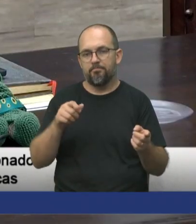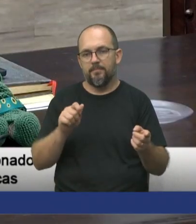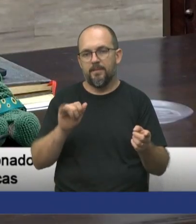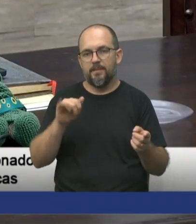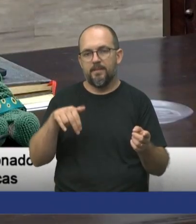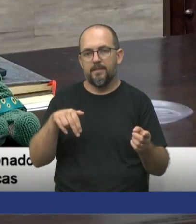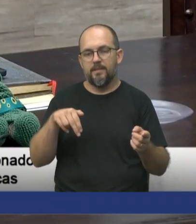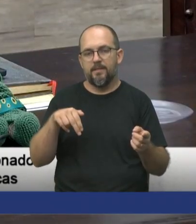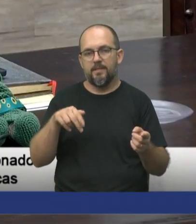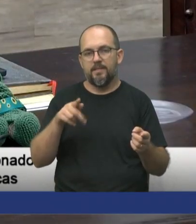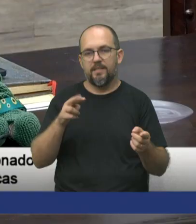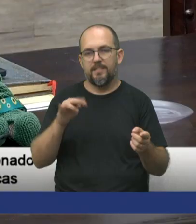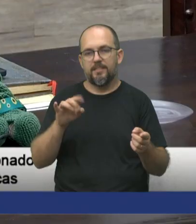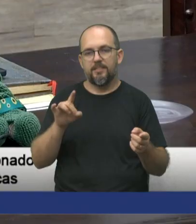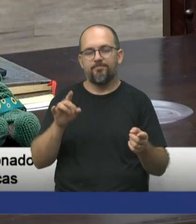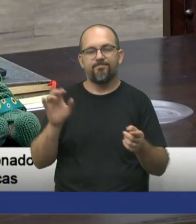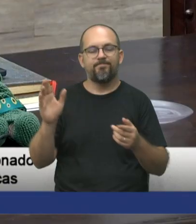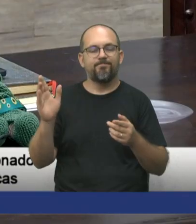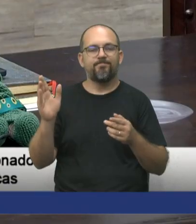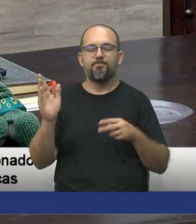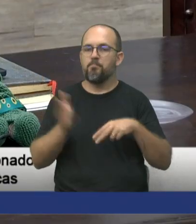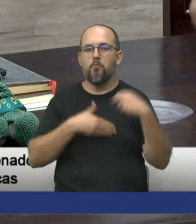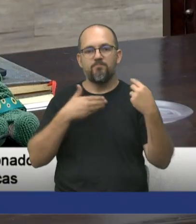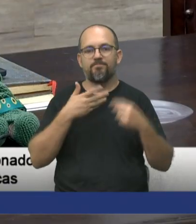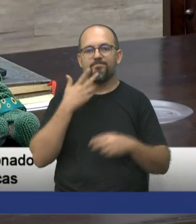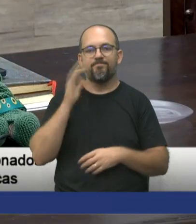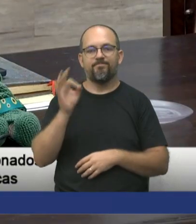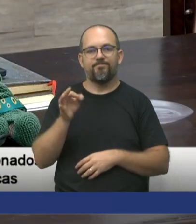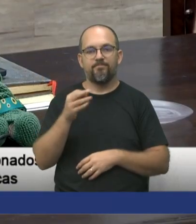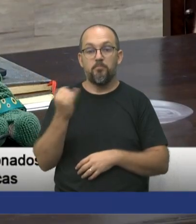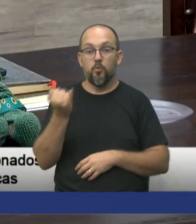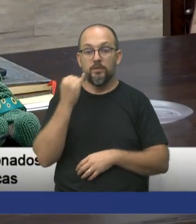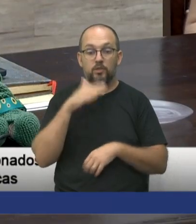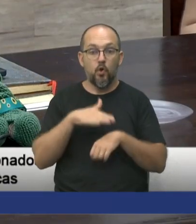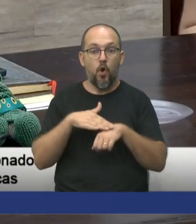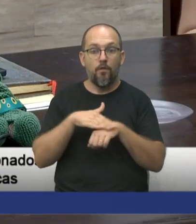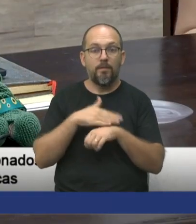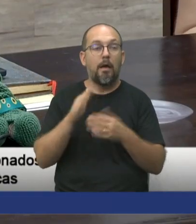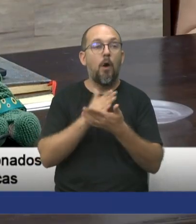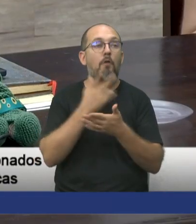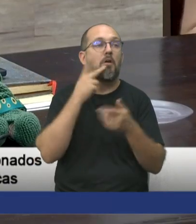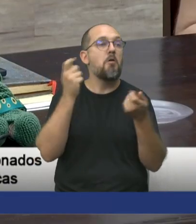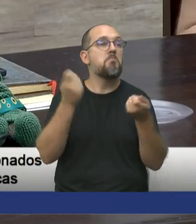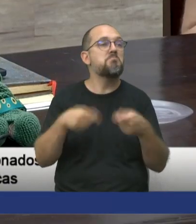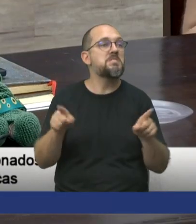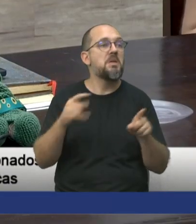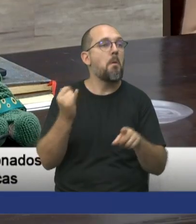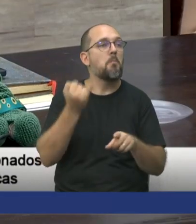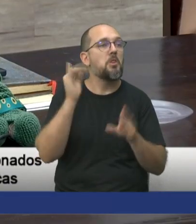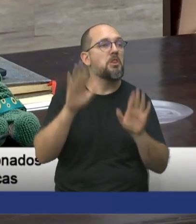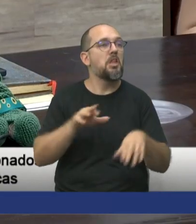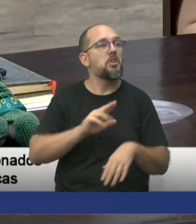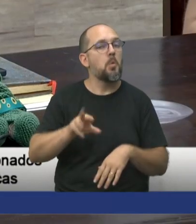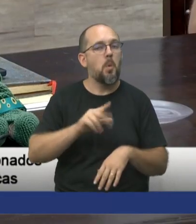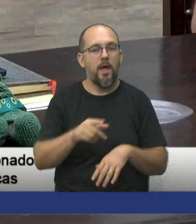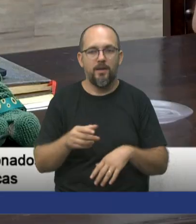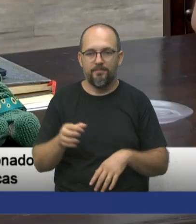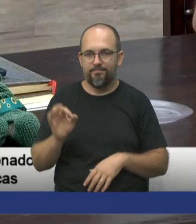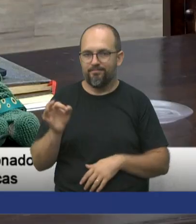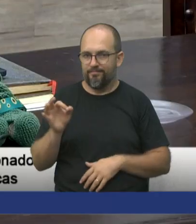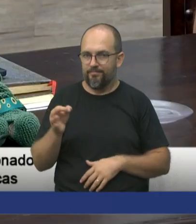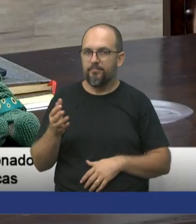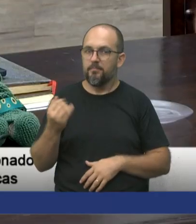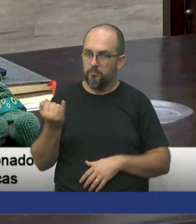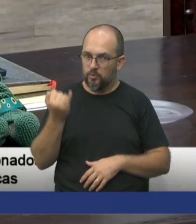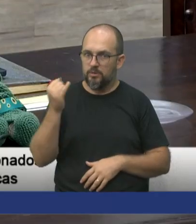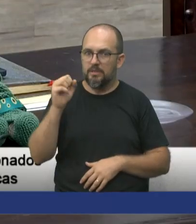a importância da gente conversar. E há quem diga que a audiência pública não é importante. Pronto. Né? A importância, porque não tem